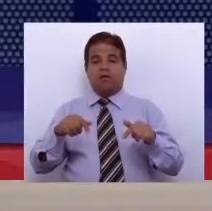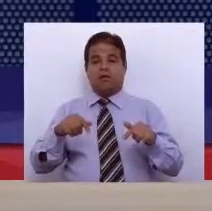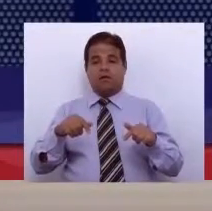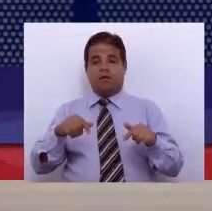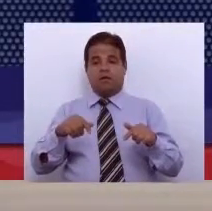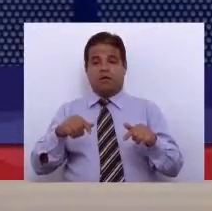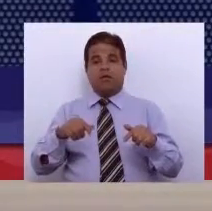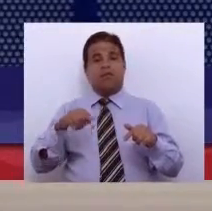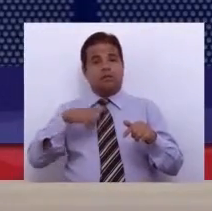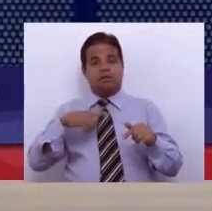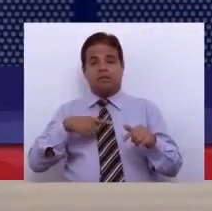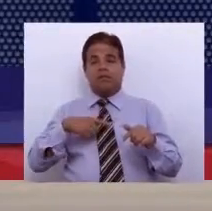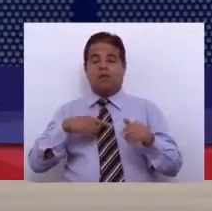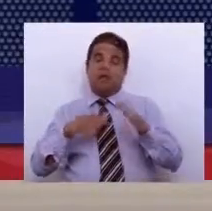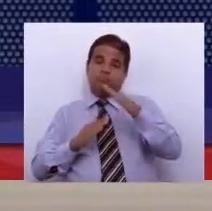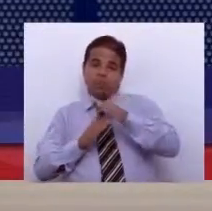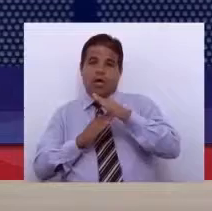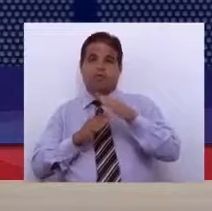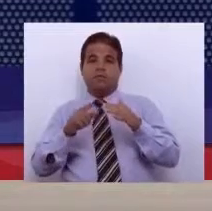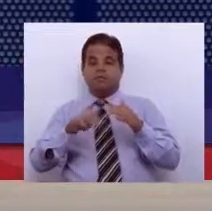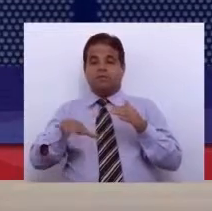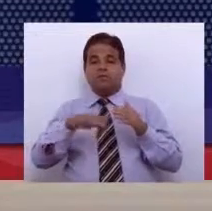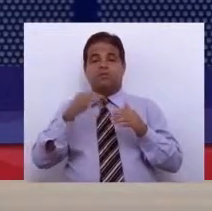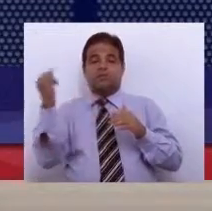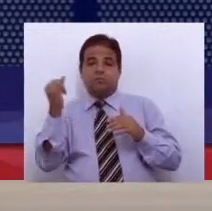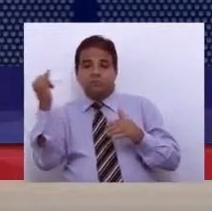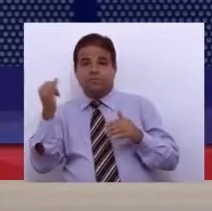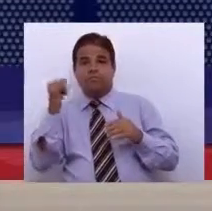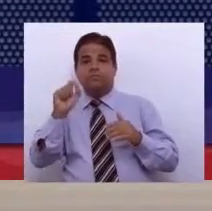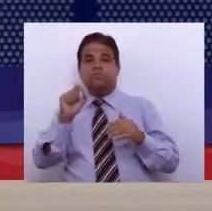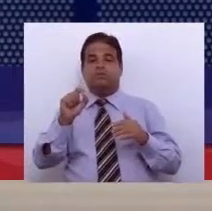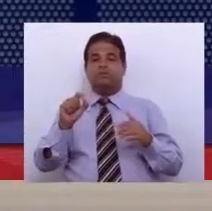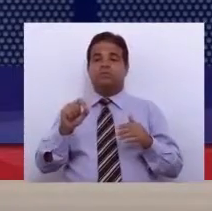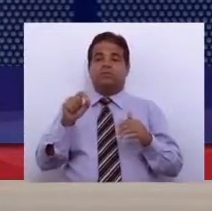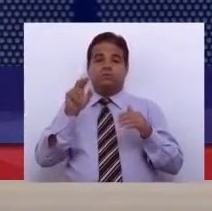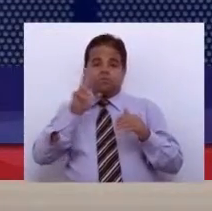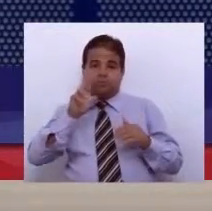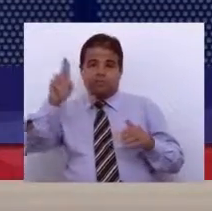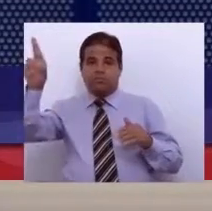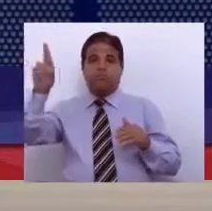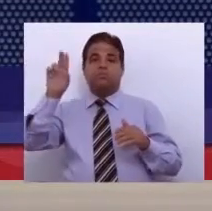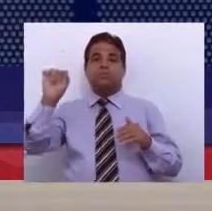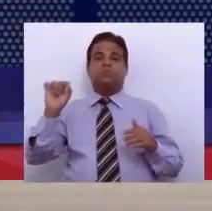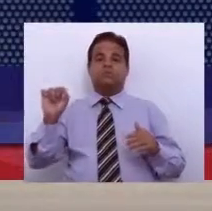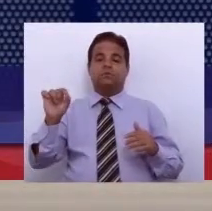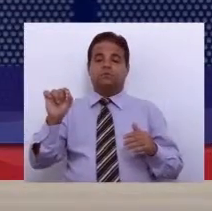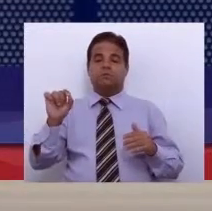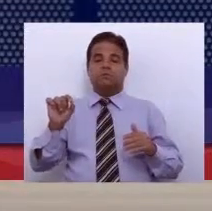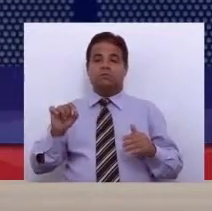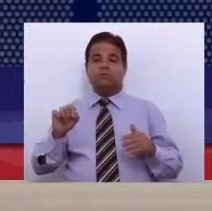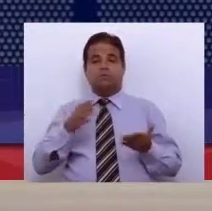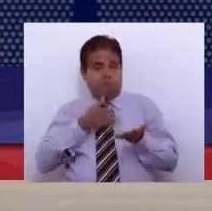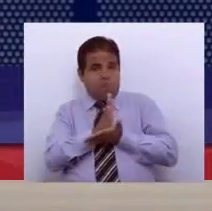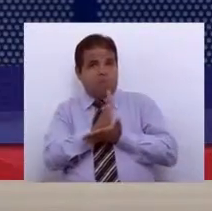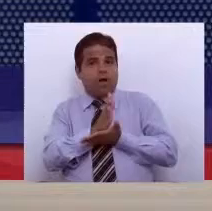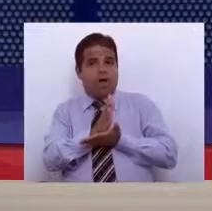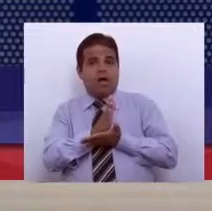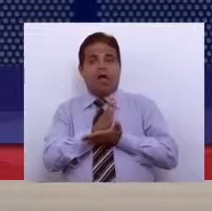tem a prerrogativa né ea incumbência é a responsabilidade de aprovar